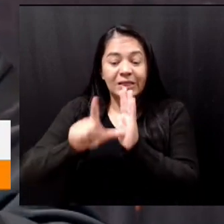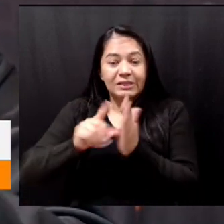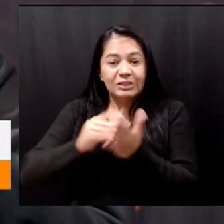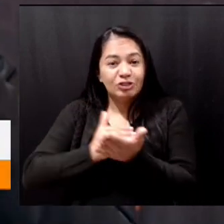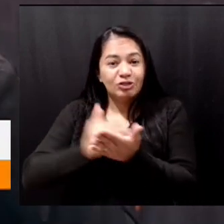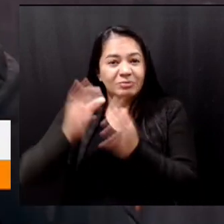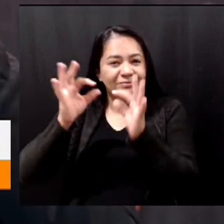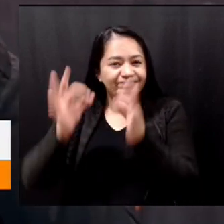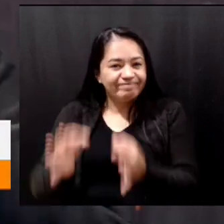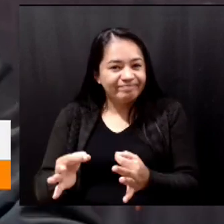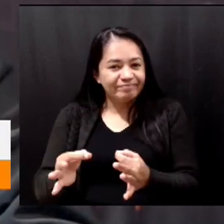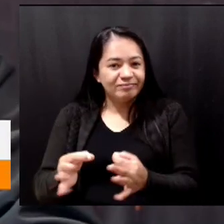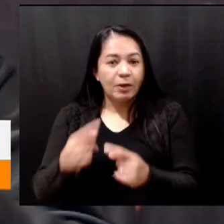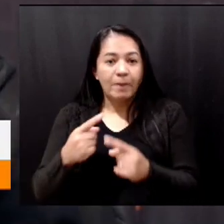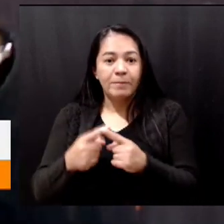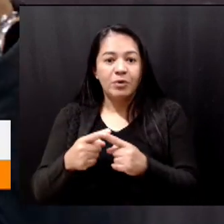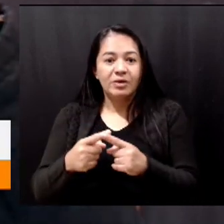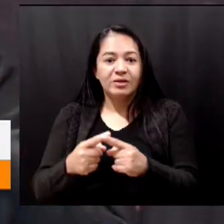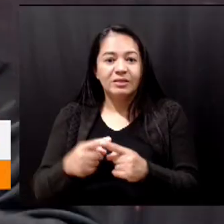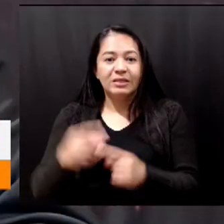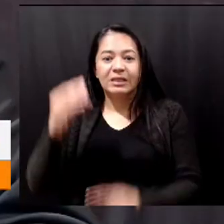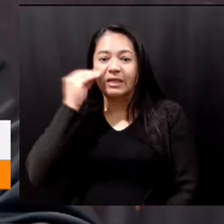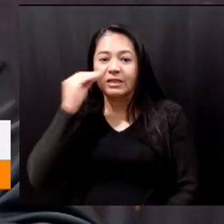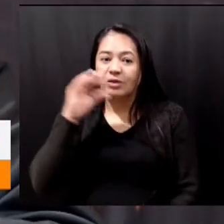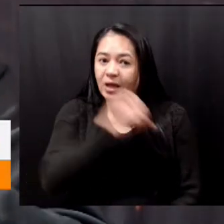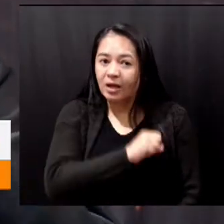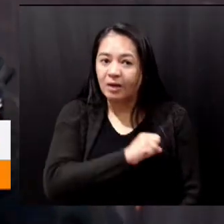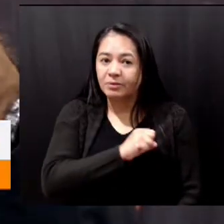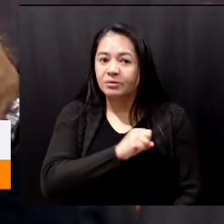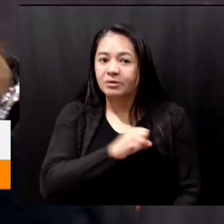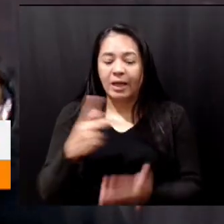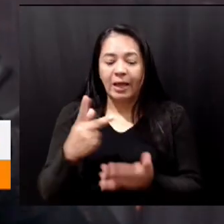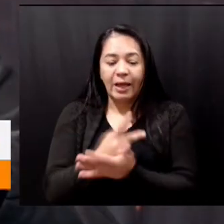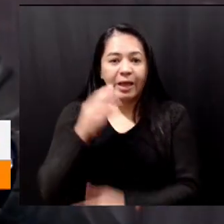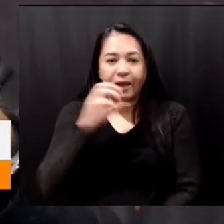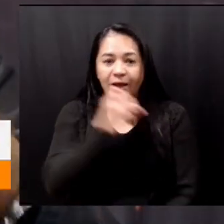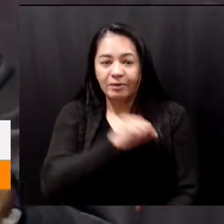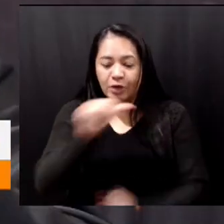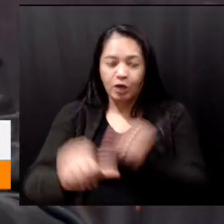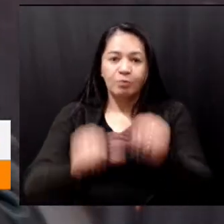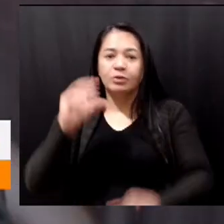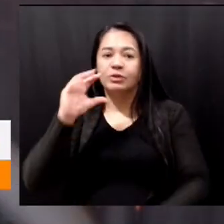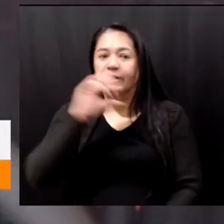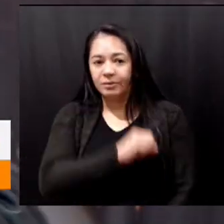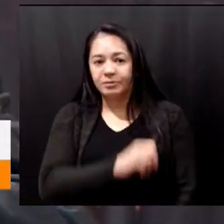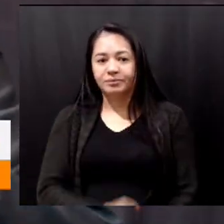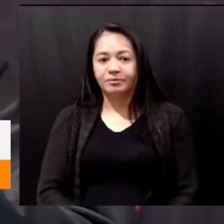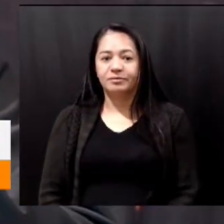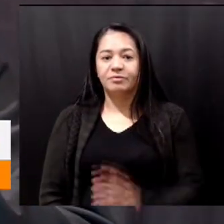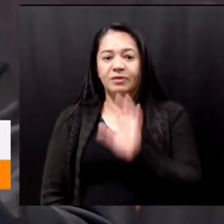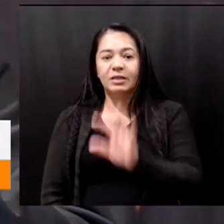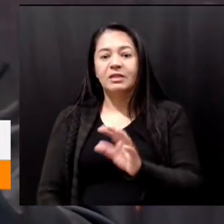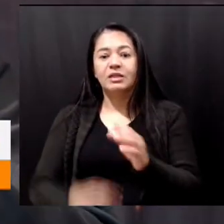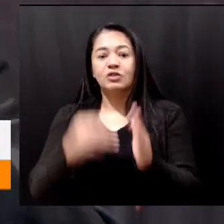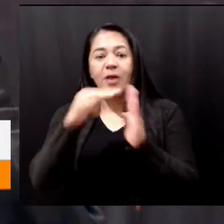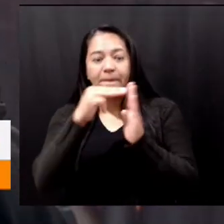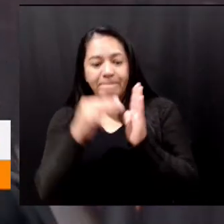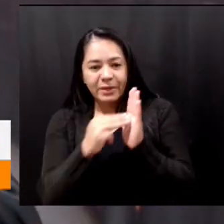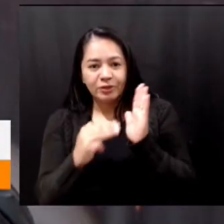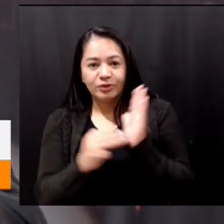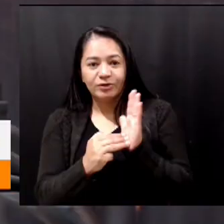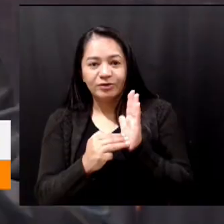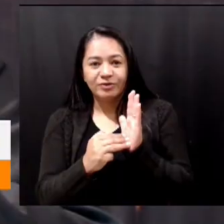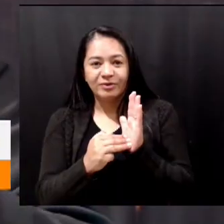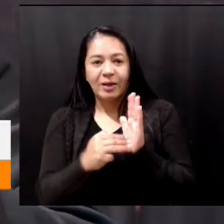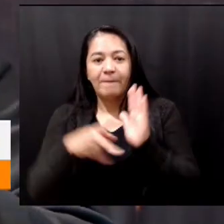eles testam rápido, erram rápido e mudam de caminho. Sim. Isso é método, e método vem de mentoria, vem de